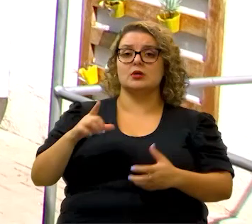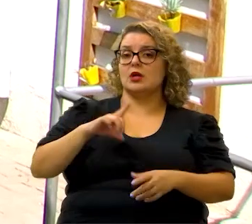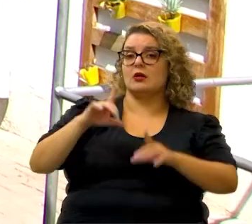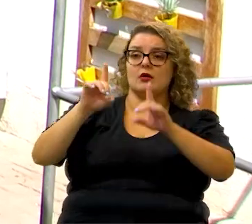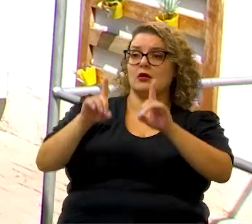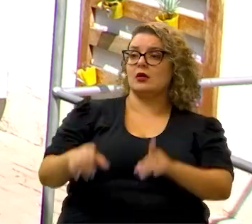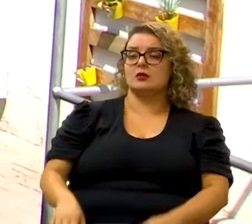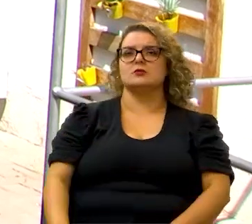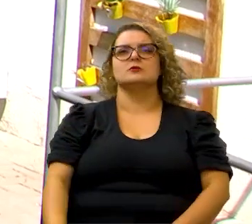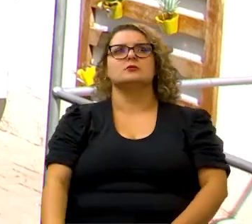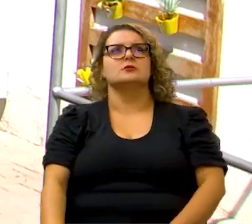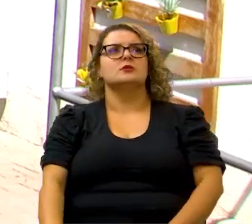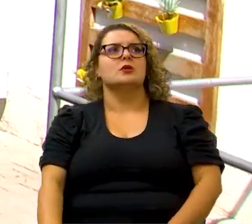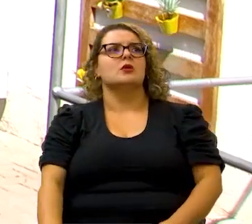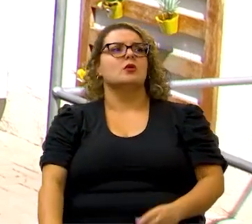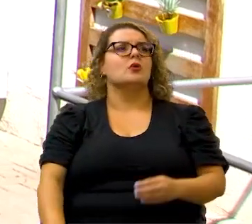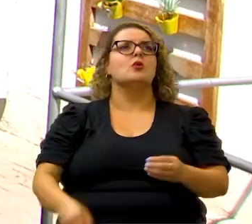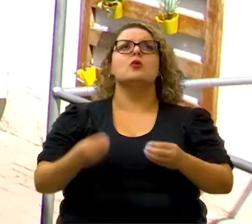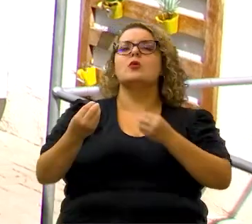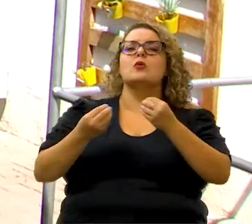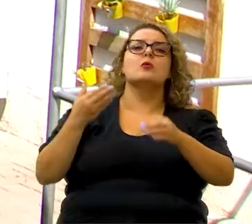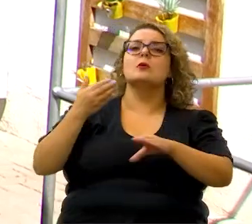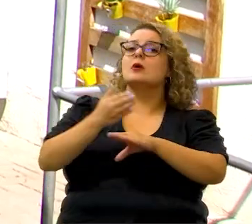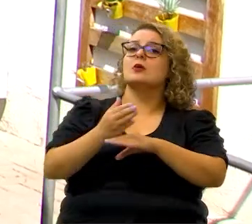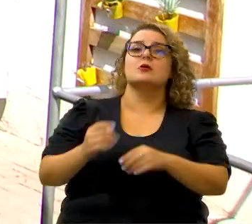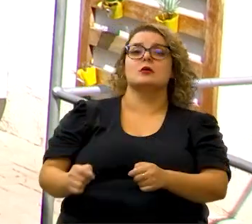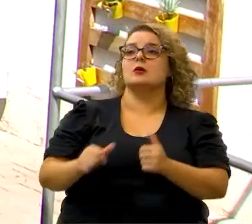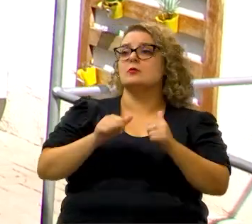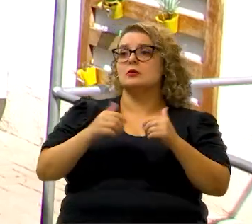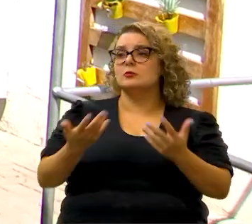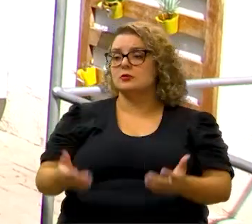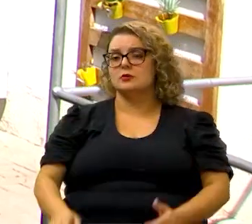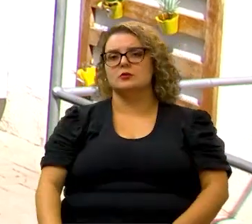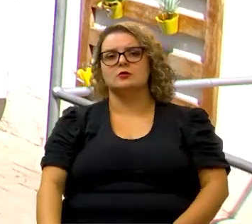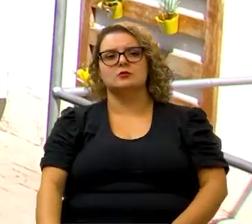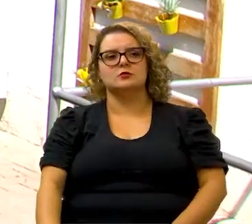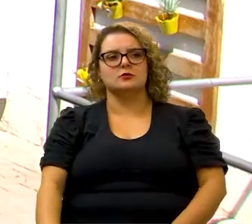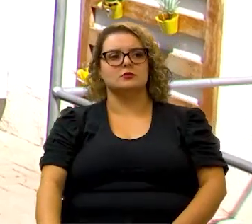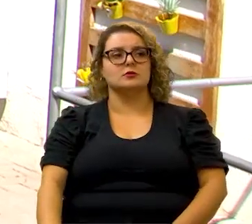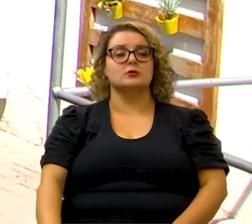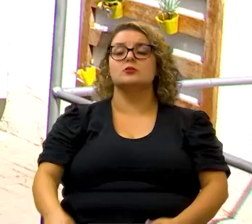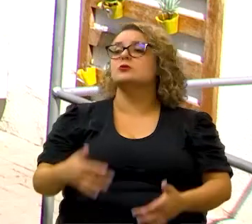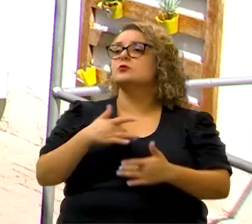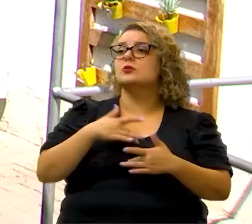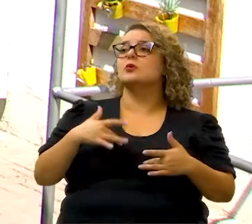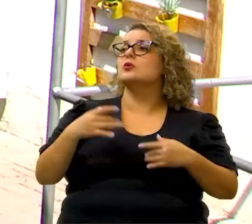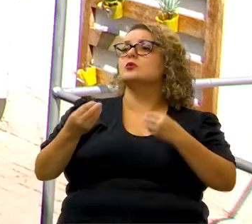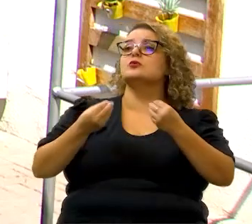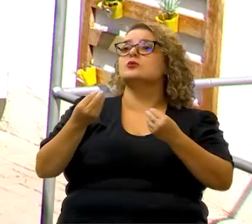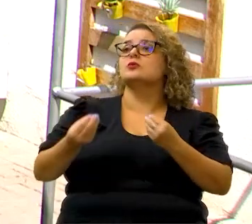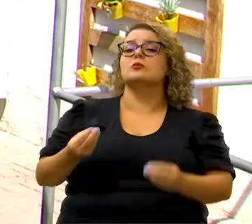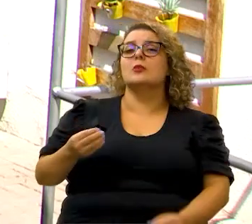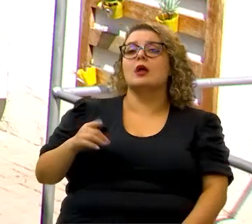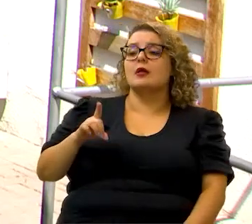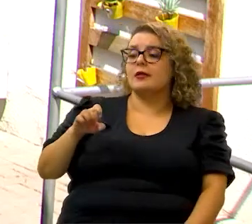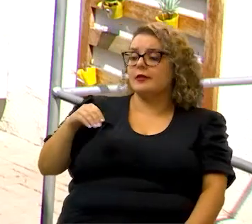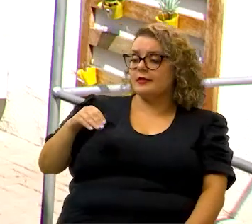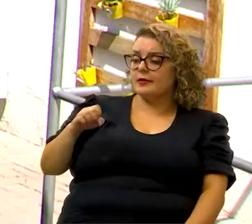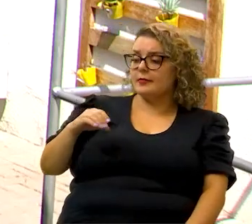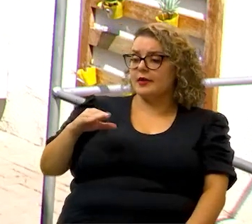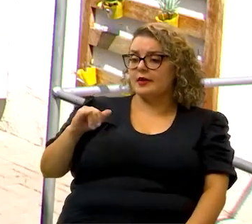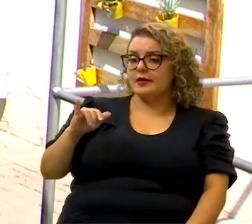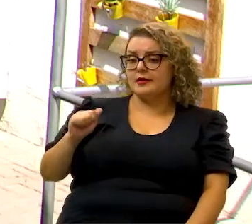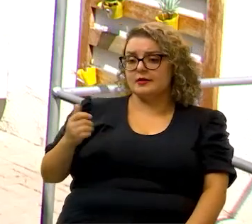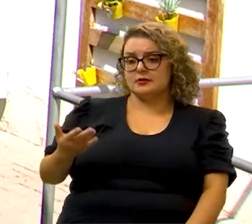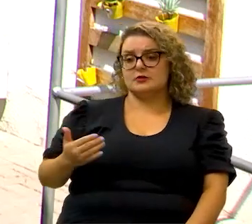idoso que tem deficiência, né? Ou como que eu acesso o benefício? Questões de saúde também, como que é essa questão